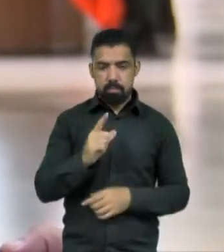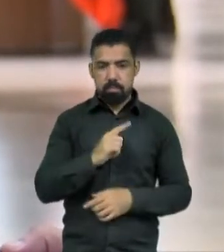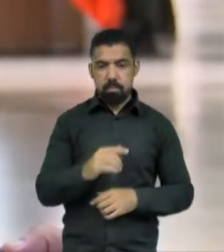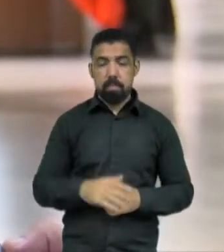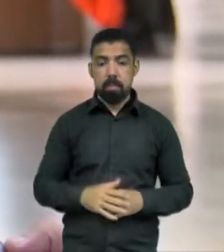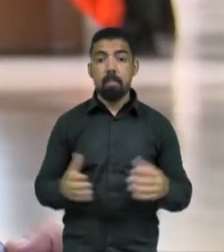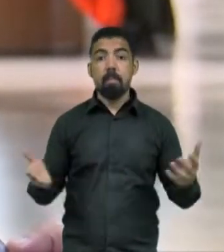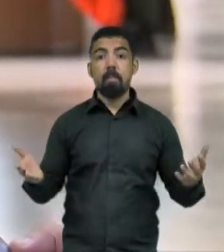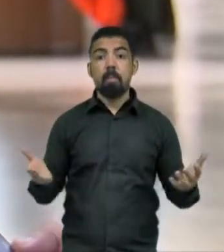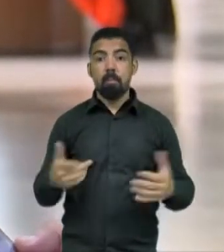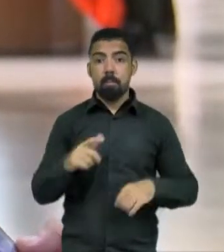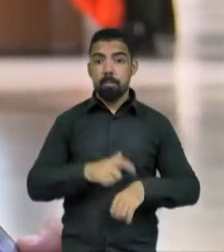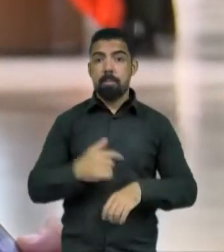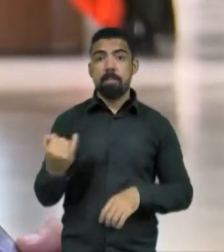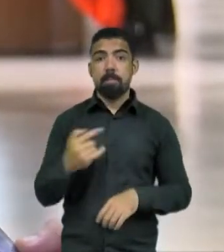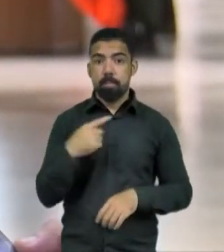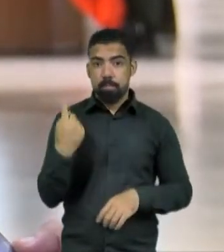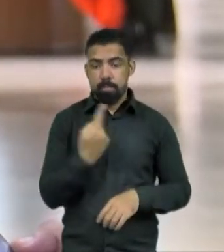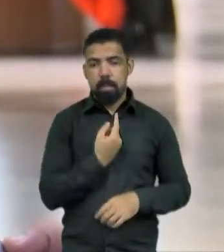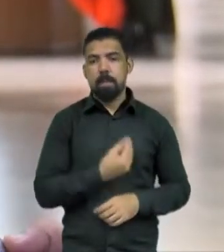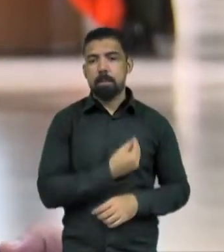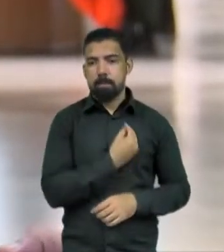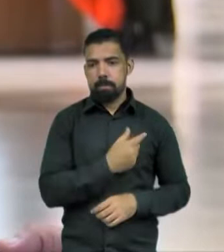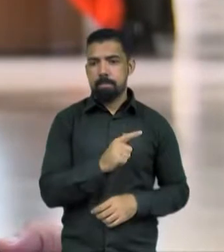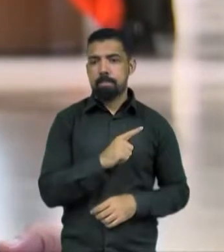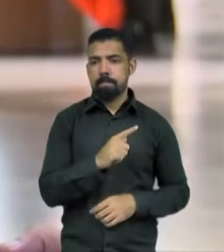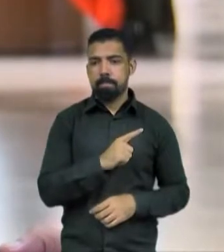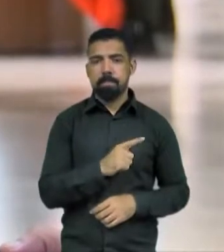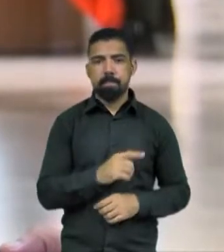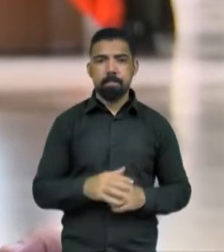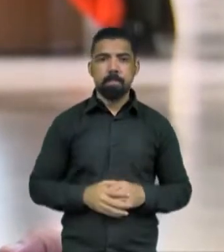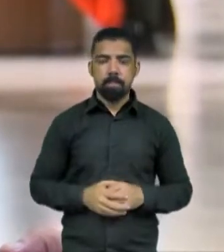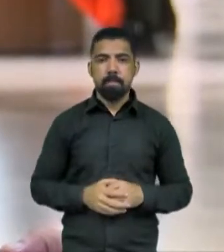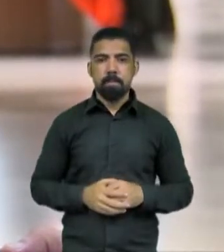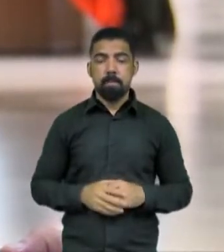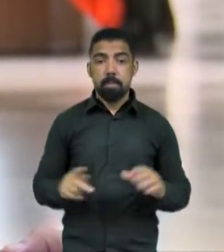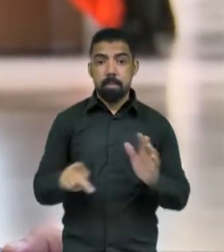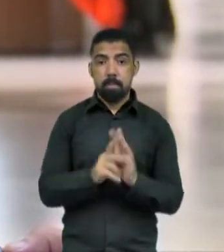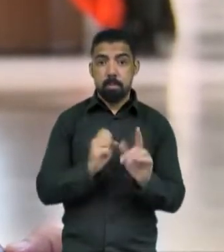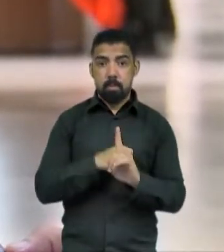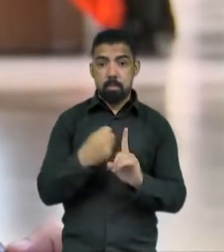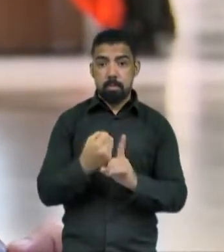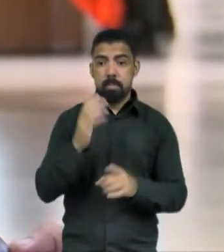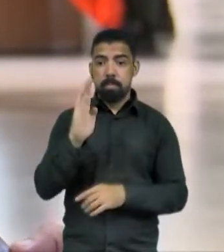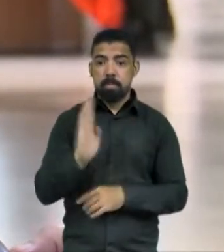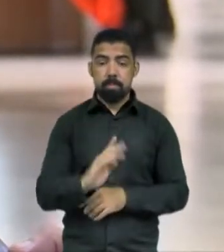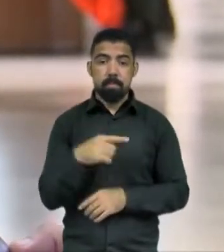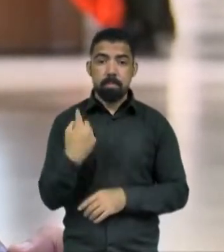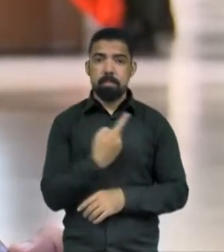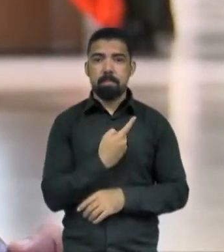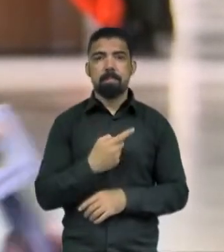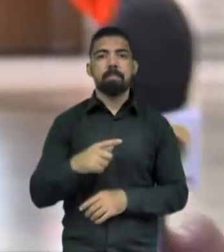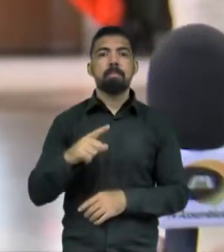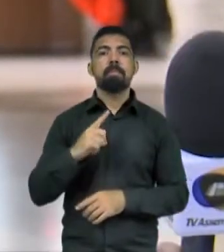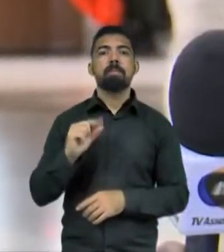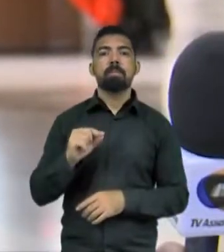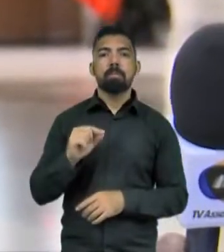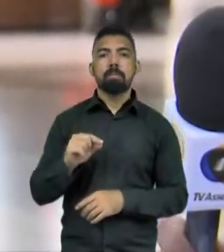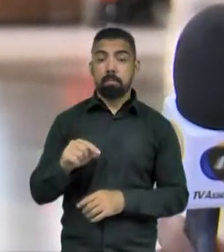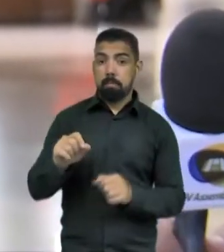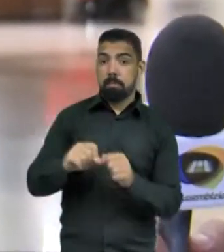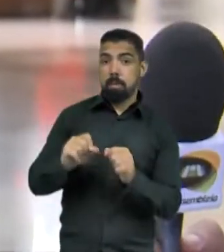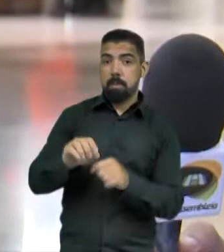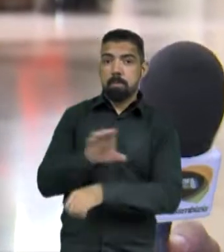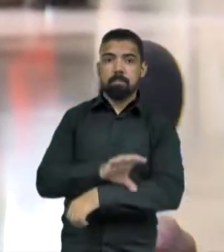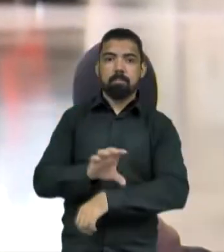importante que a gente está atravessando, né, um momento crucial da sociedade brasileira, aí nós estamos trazendo esse curso para o público em geral. Então, esses